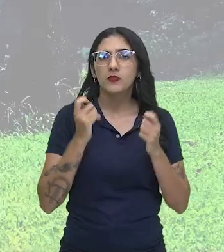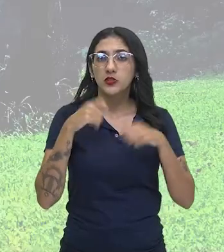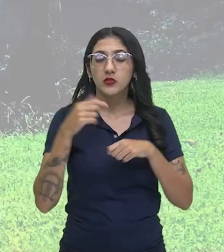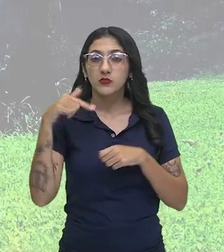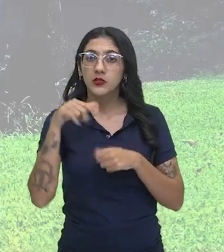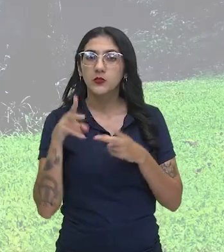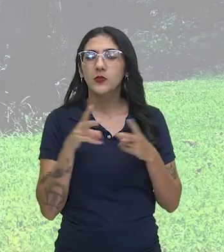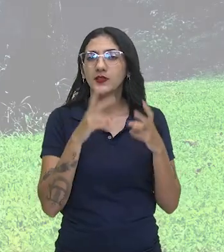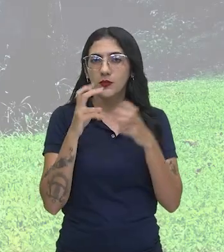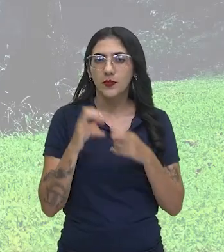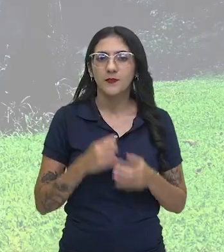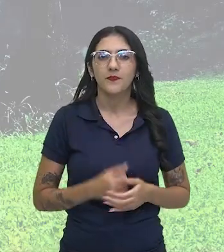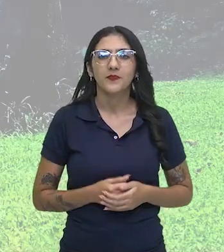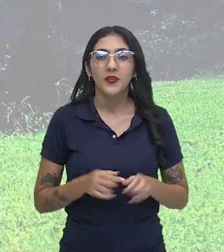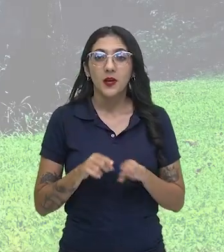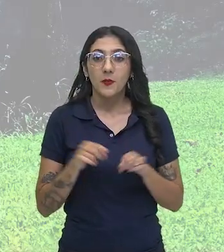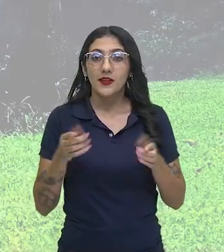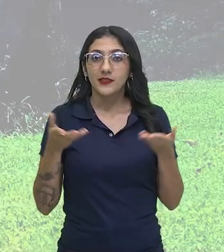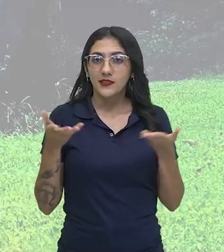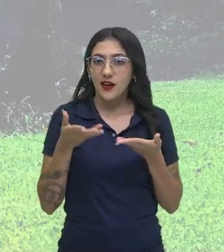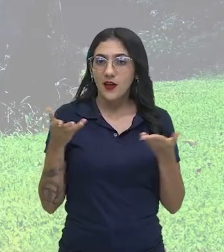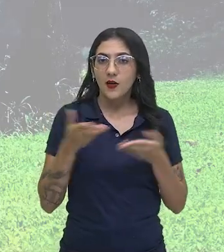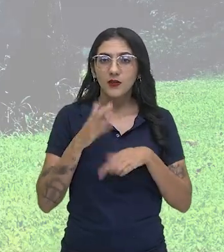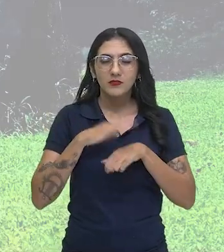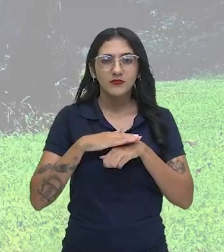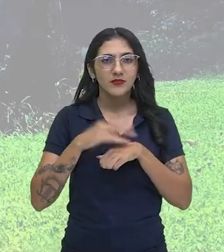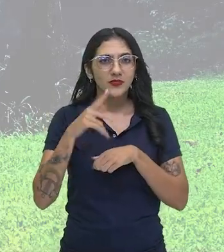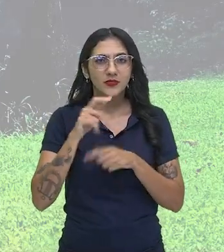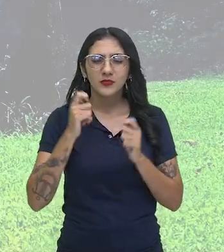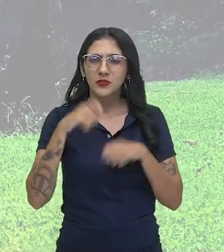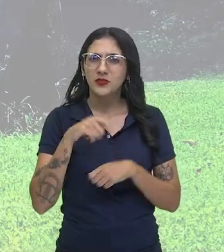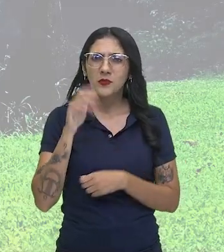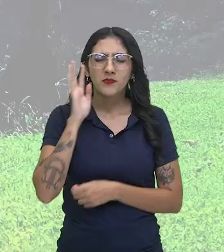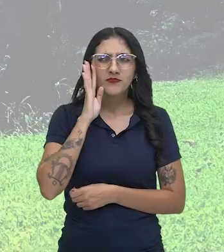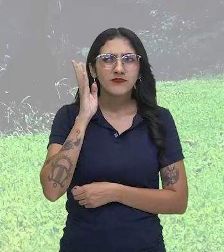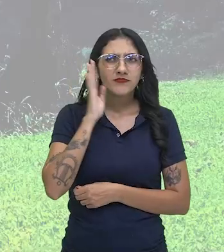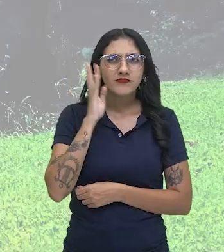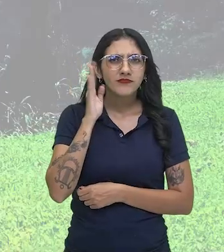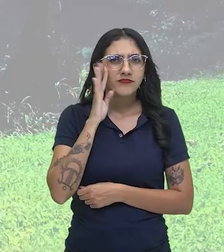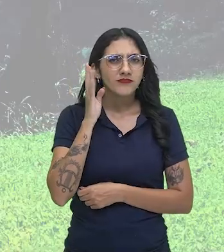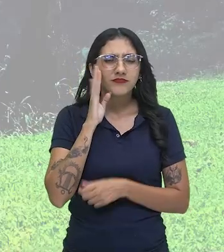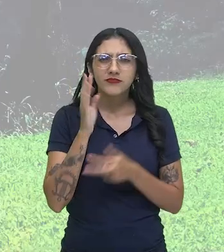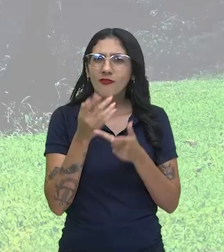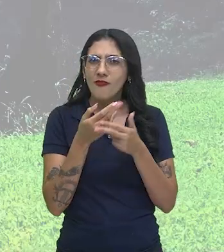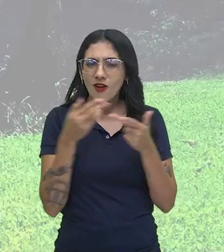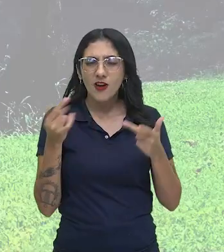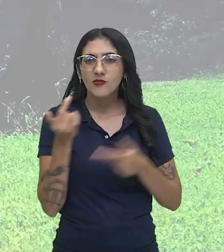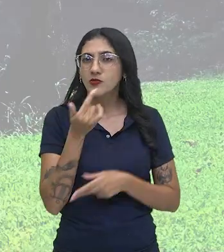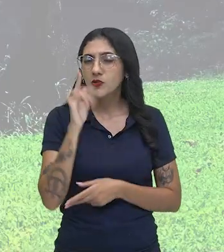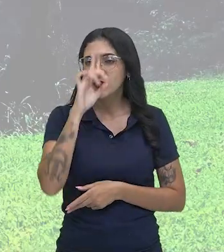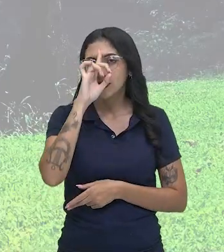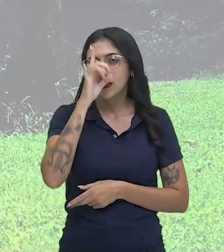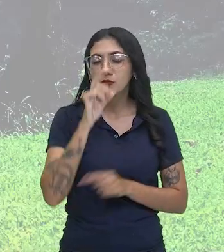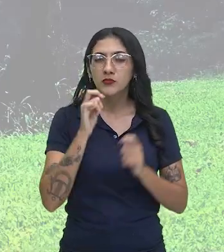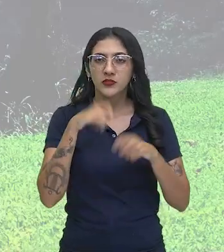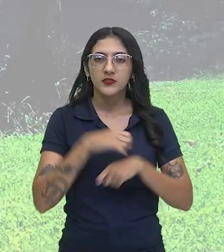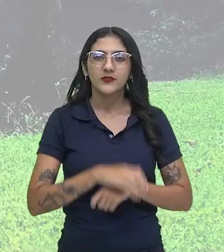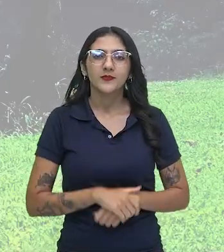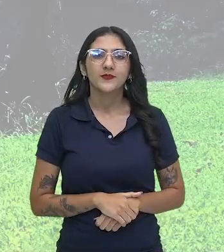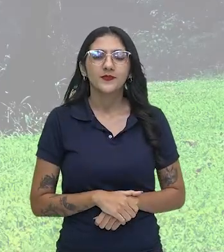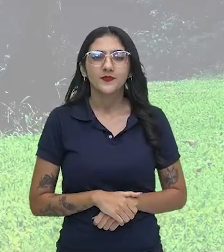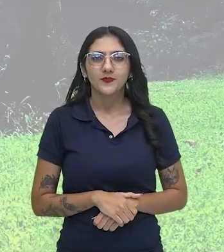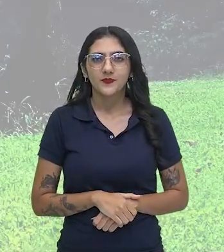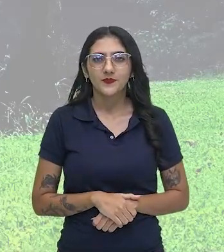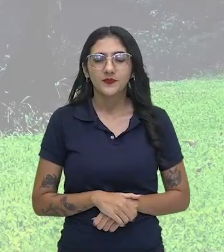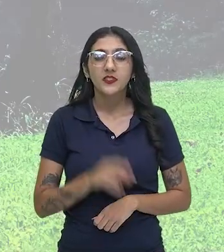documentários, mas agora é com vocês, né? Vocês podem ter várias ideias para fazer outros documentários aí. Exatamente. Lembrando que o